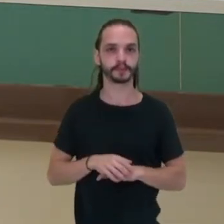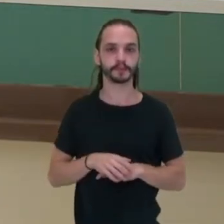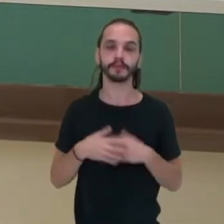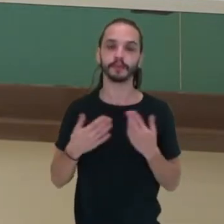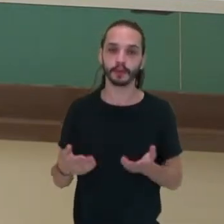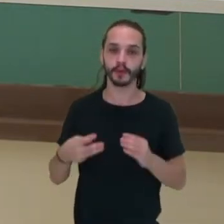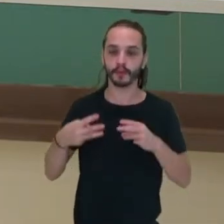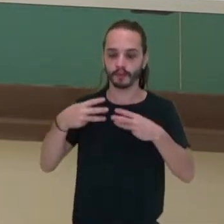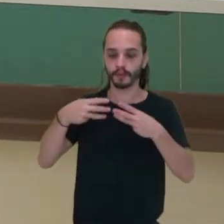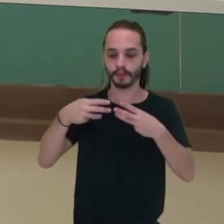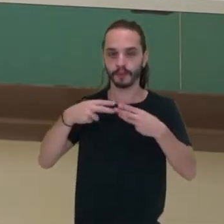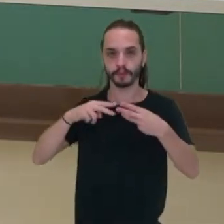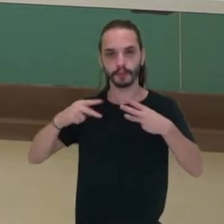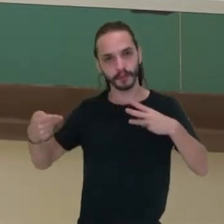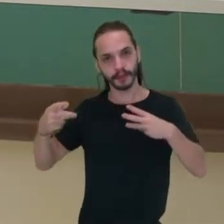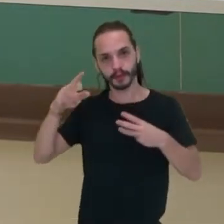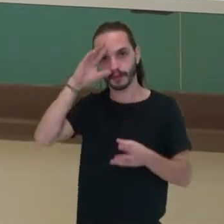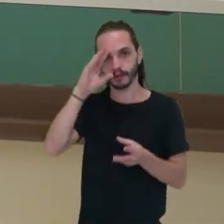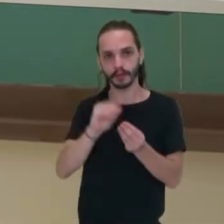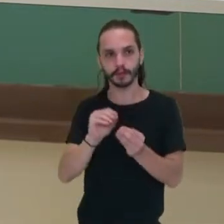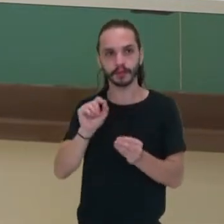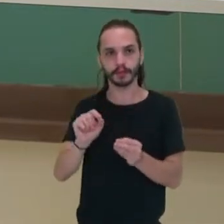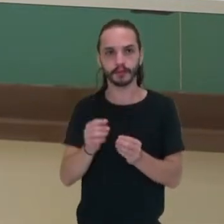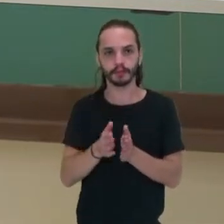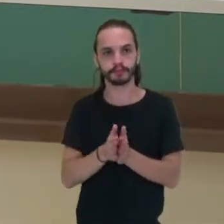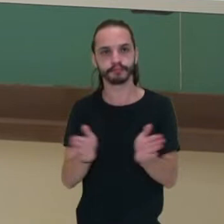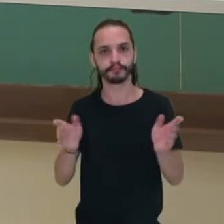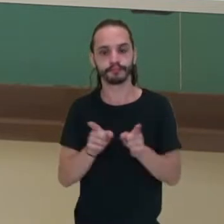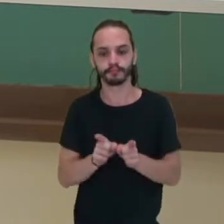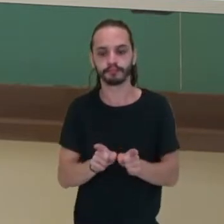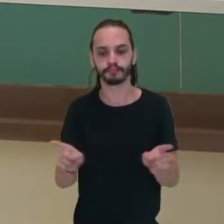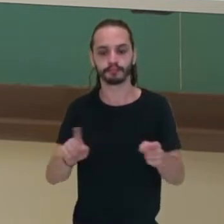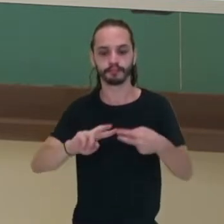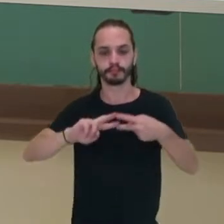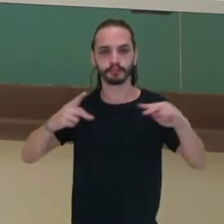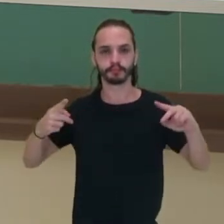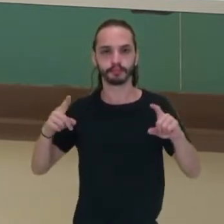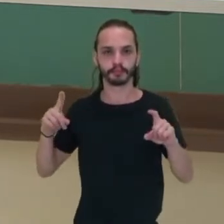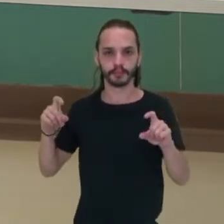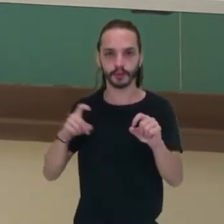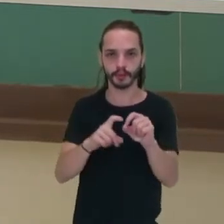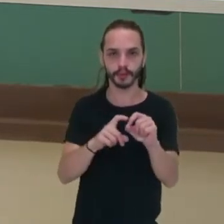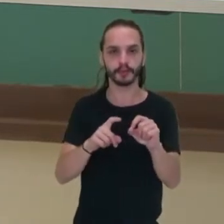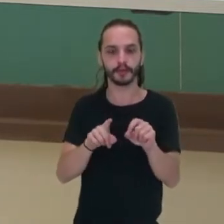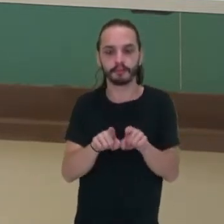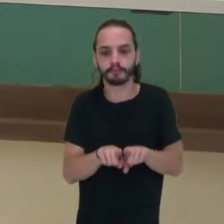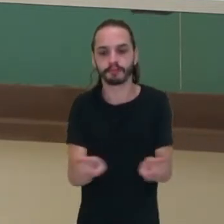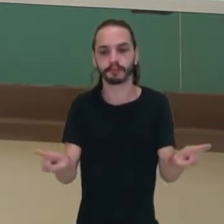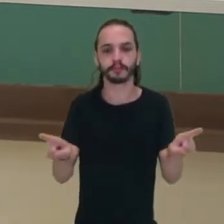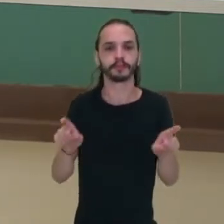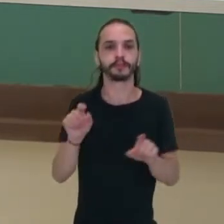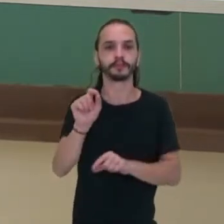Mendel, se separam na formação dos gametas, tá? Durante a formação dos gametas, vamos supor que seja assim,